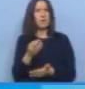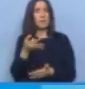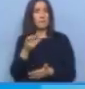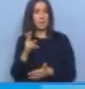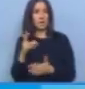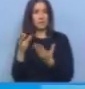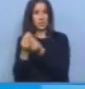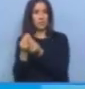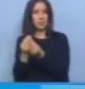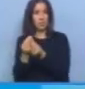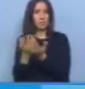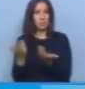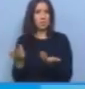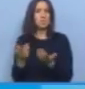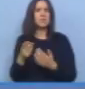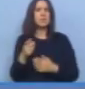é?